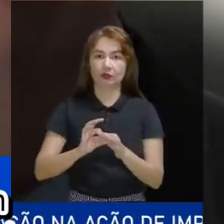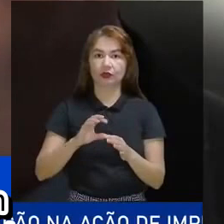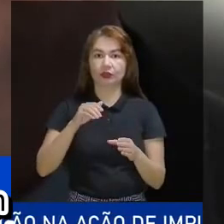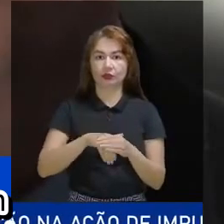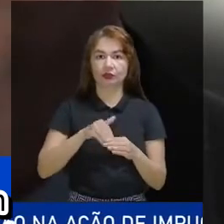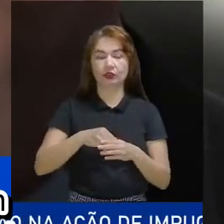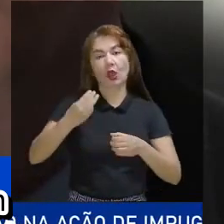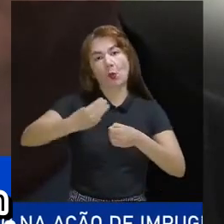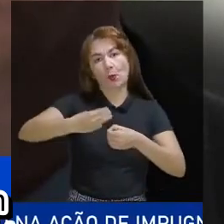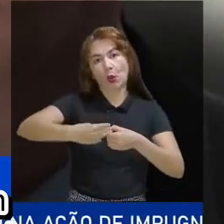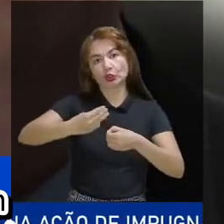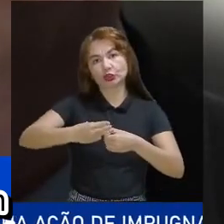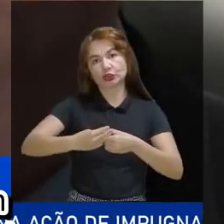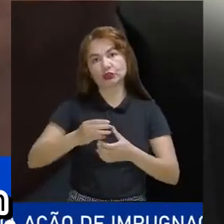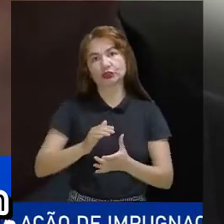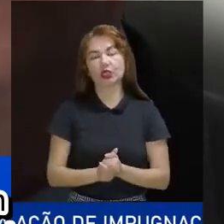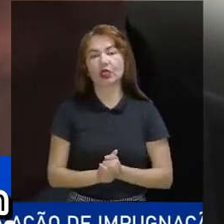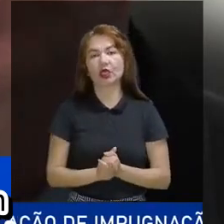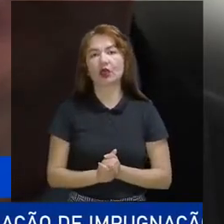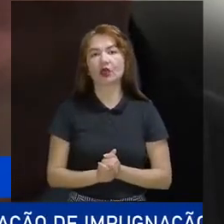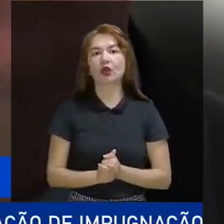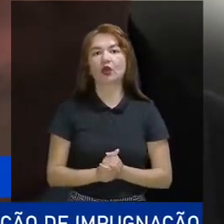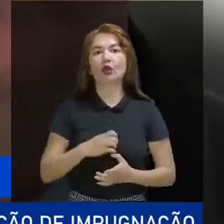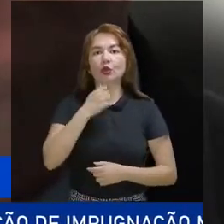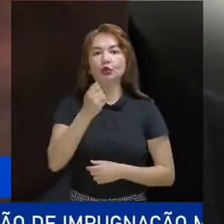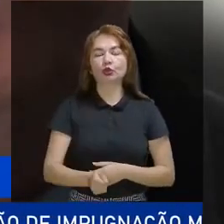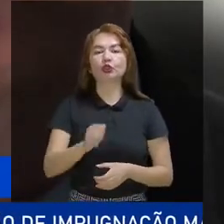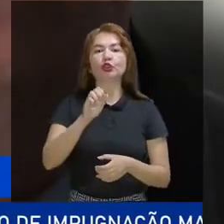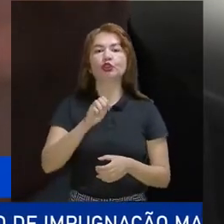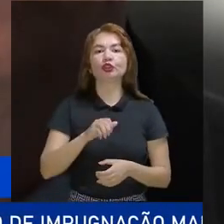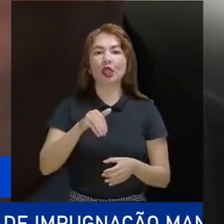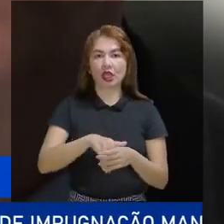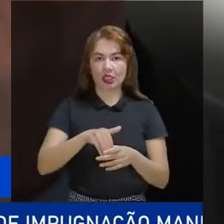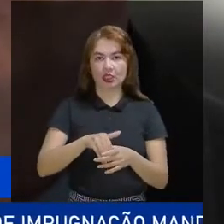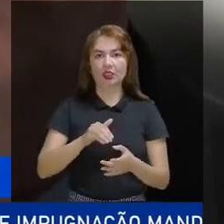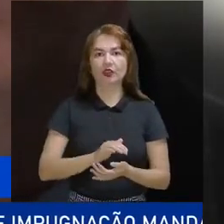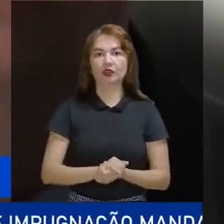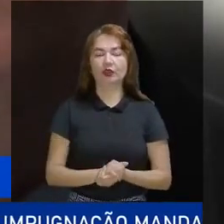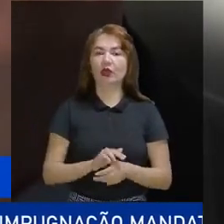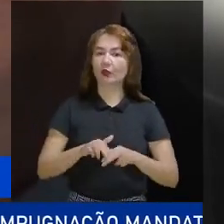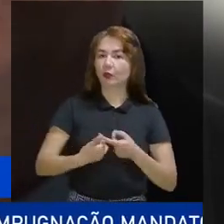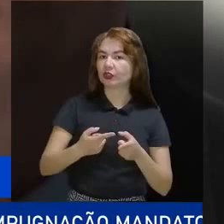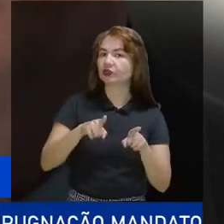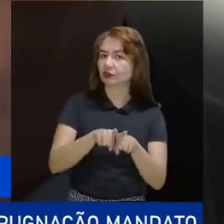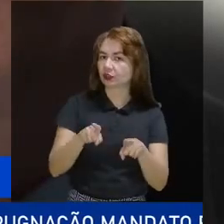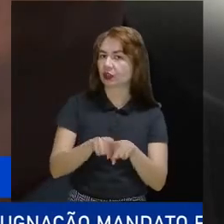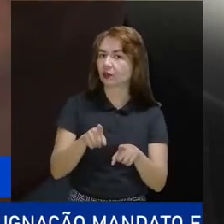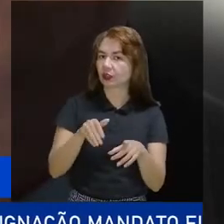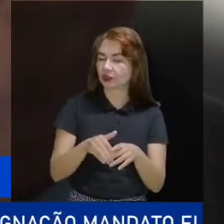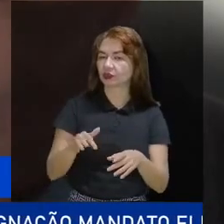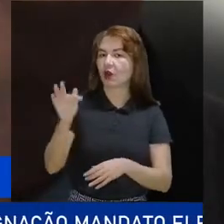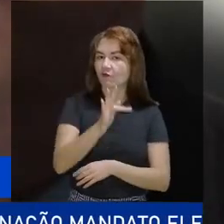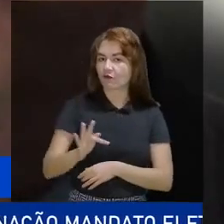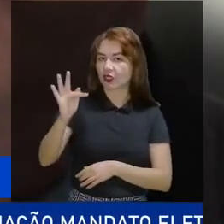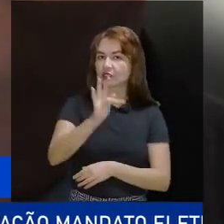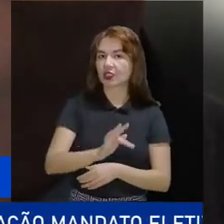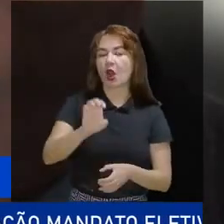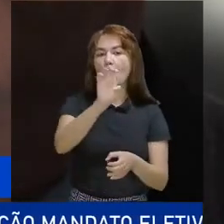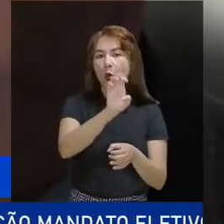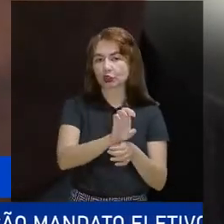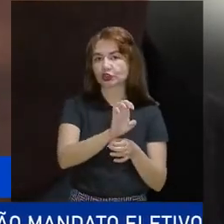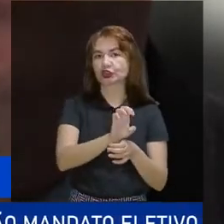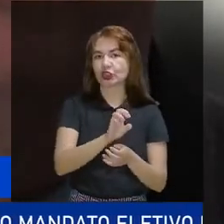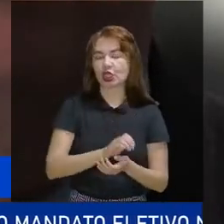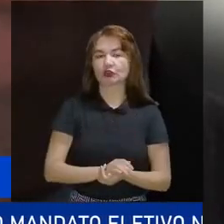tem competência absoluta em razão da função o juiz eleitoral do respectivo pleito. Da mesma forma, nas eleições federais e estaduais, os